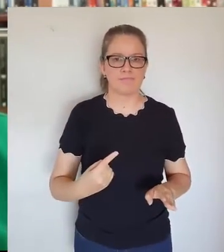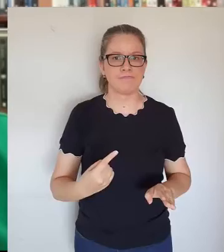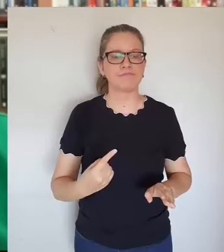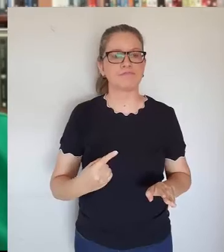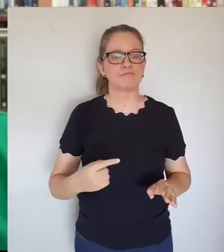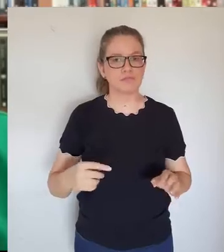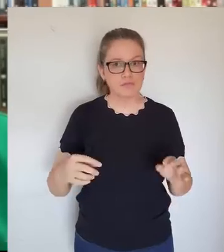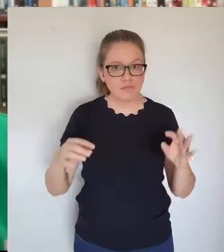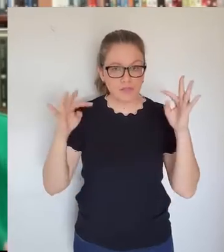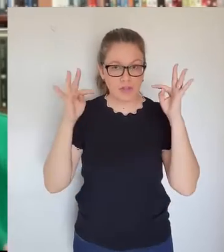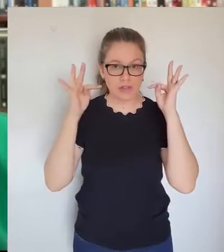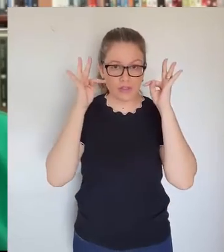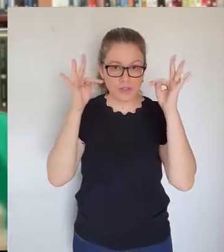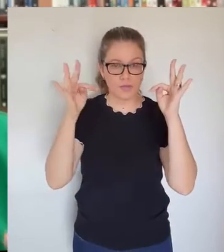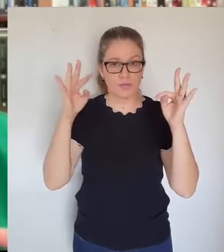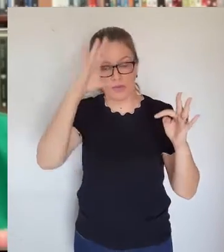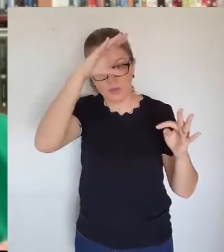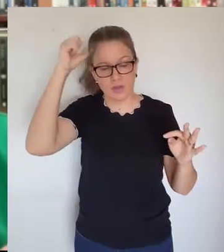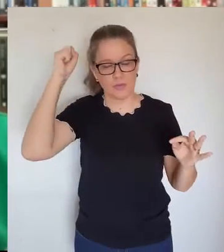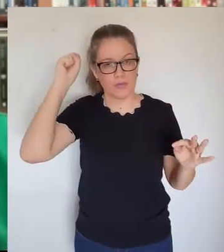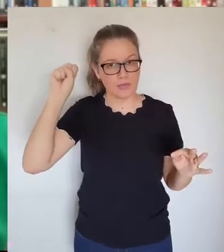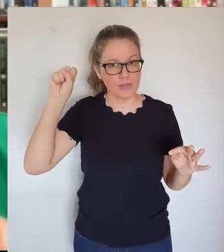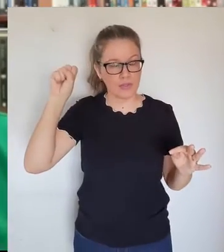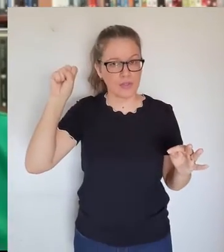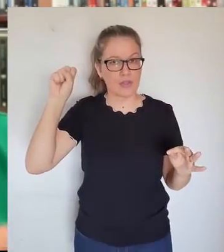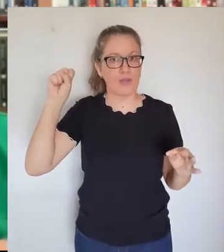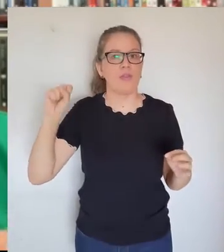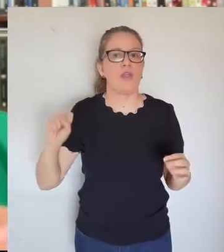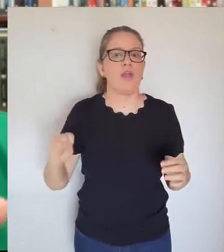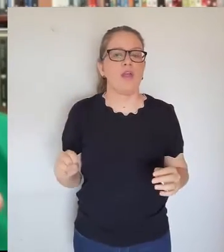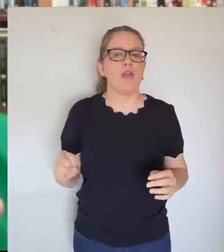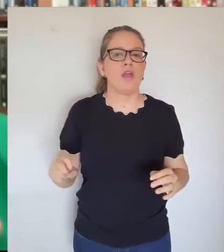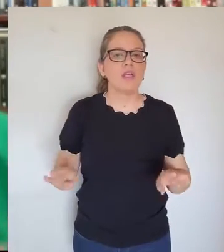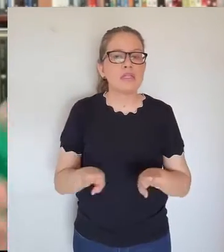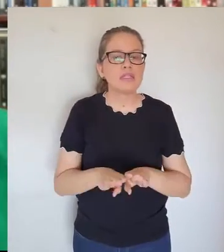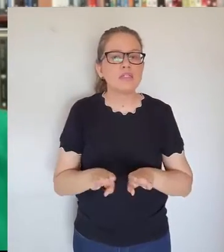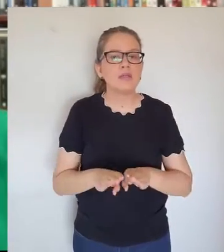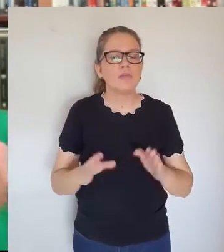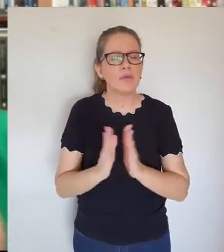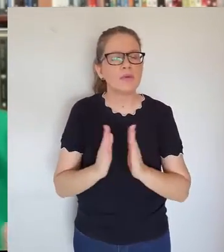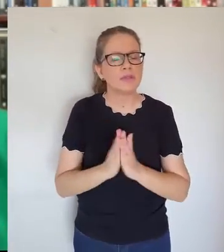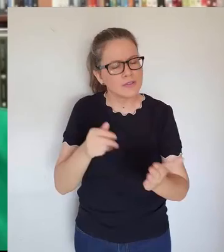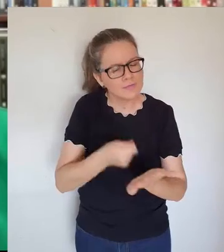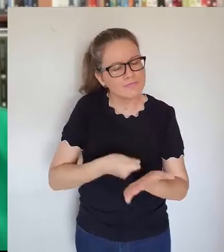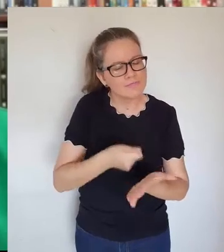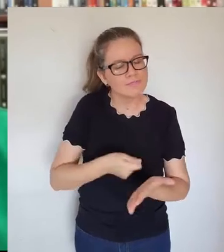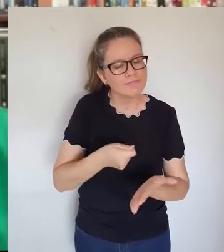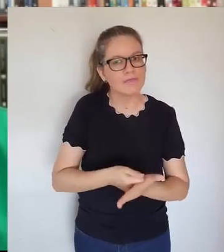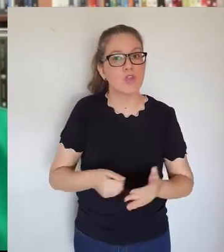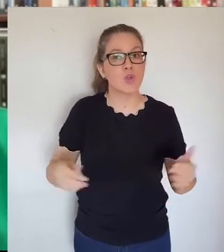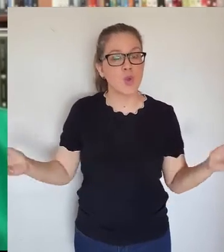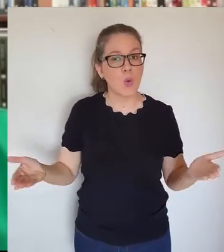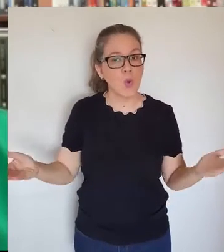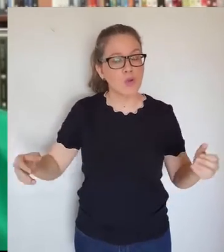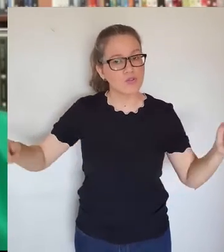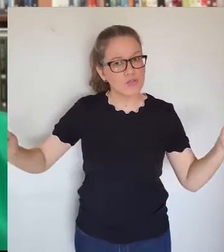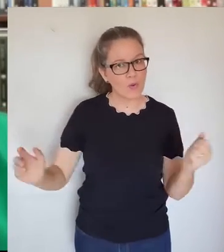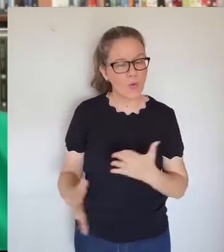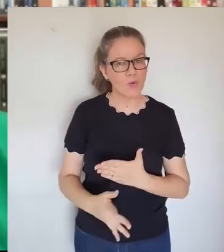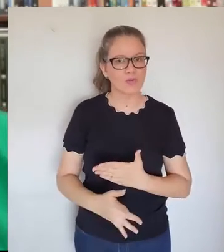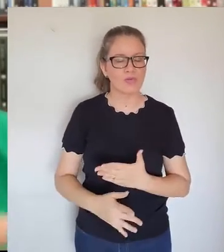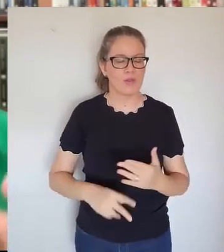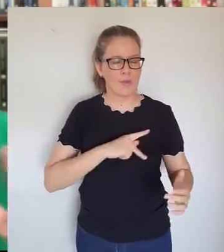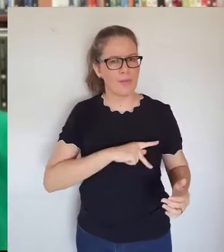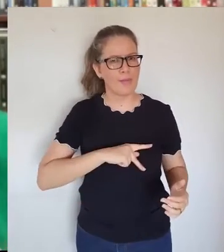com sabedoria diante dos não crentes. Hoje, nesta conclusão, o apóstolo Paulo